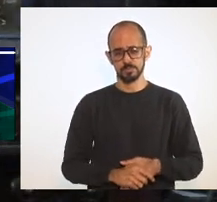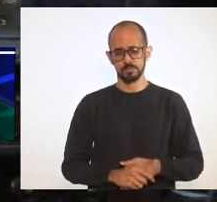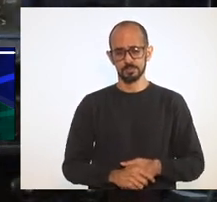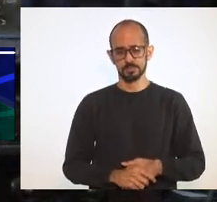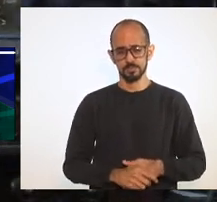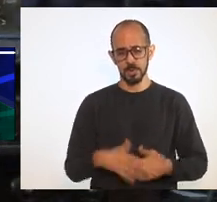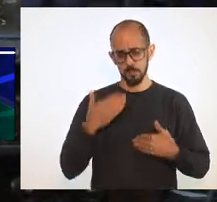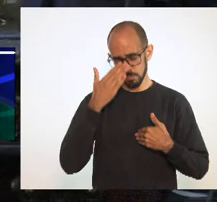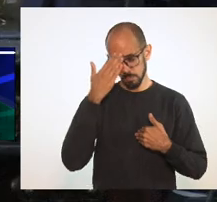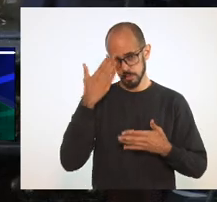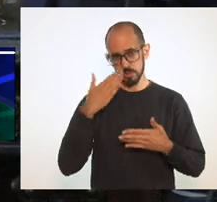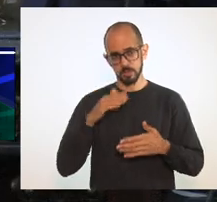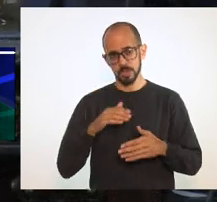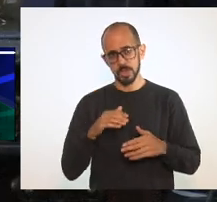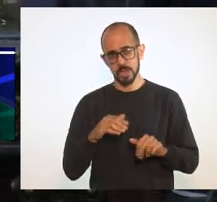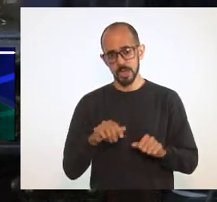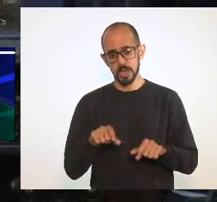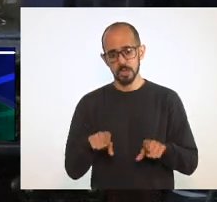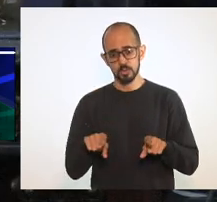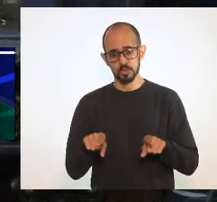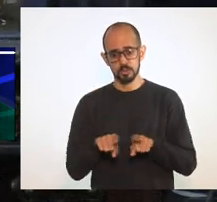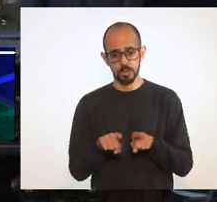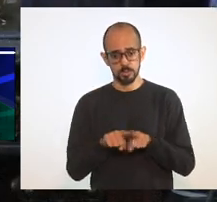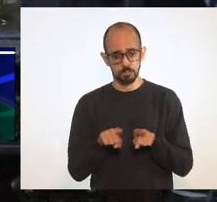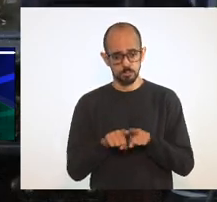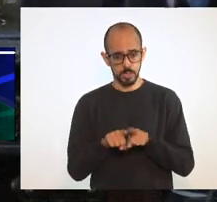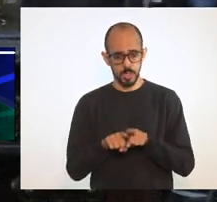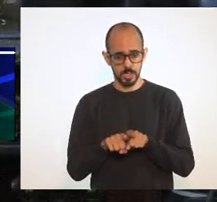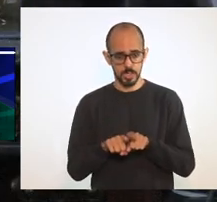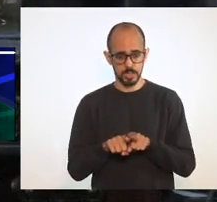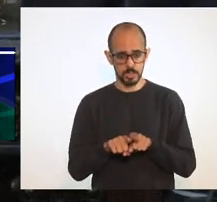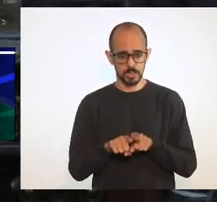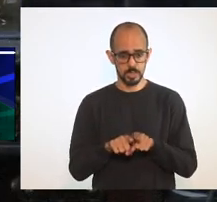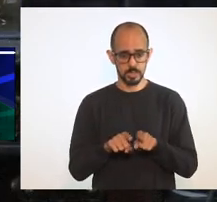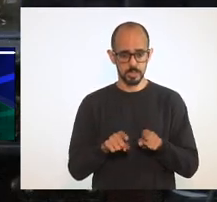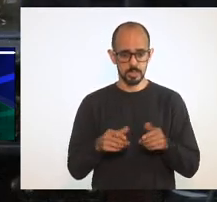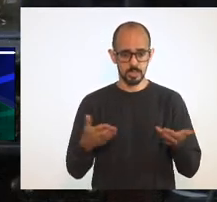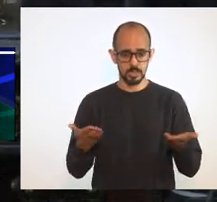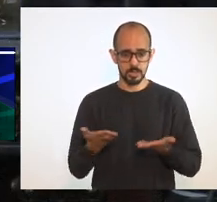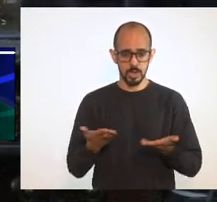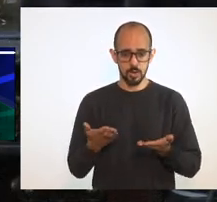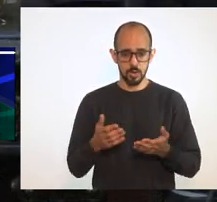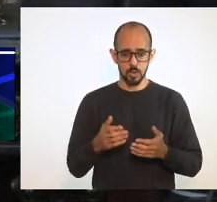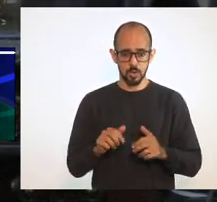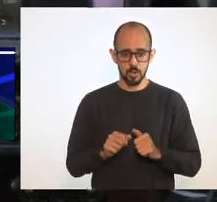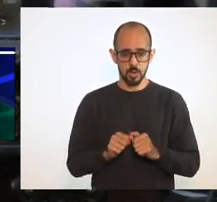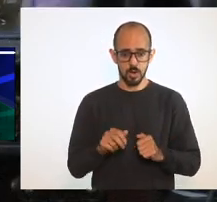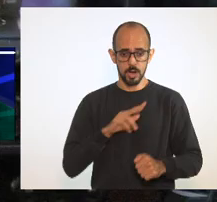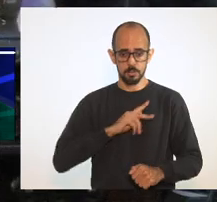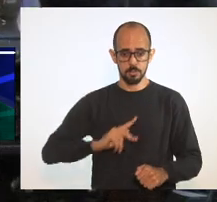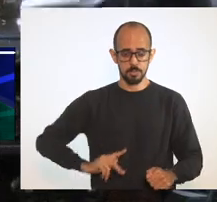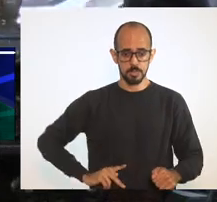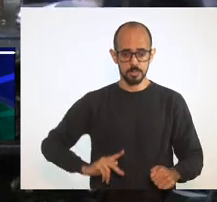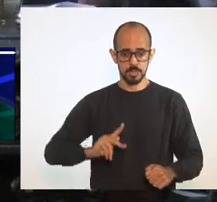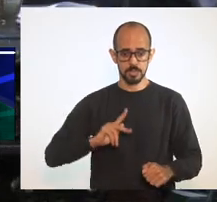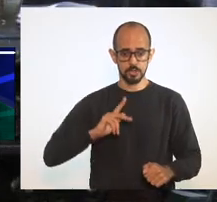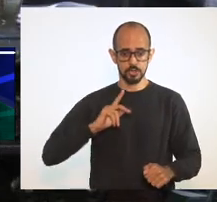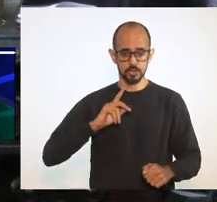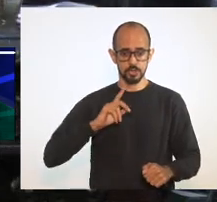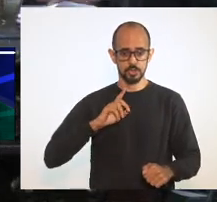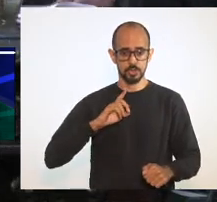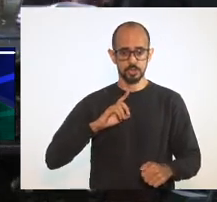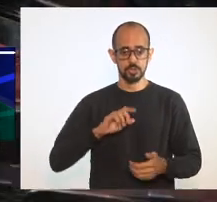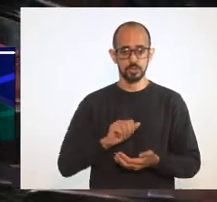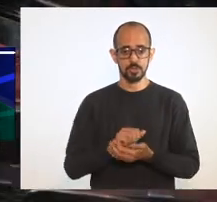Obrigado, deputado Alexandre Knoploch. Eu passo a presidência novamente ao presidente, deputado André Siciliano, e me inscrevo para discutir